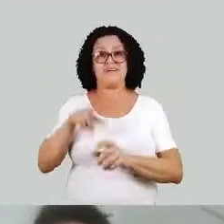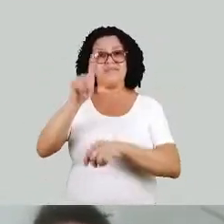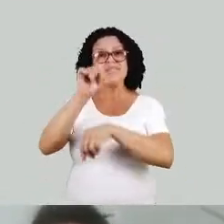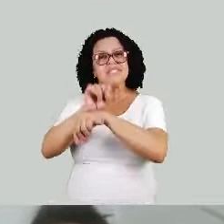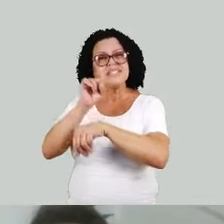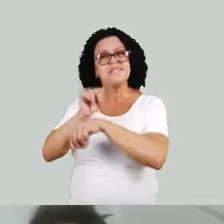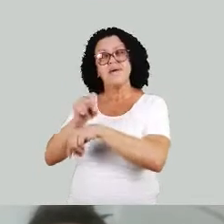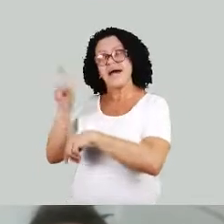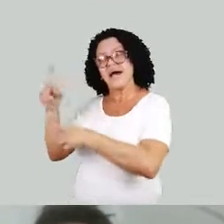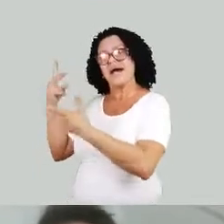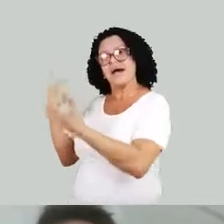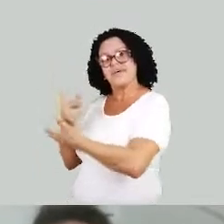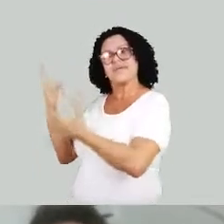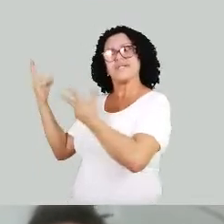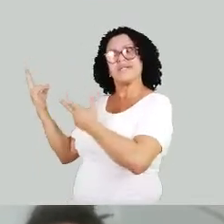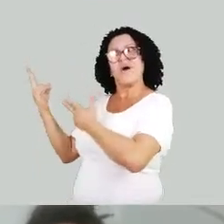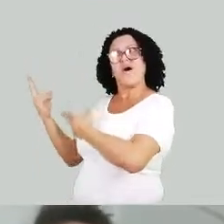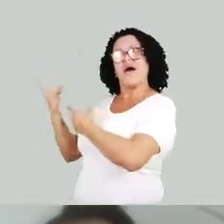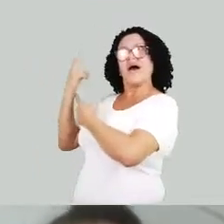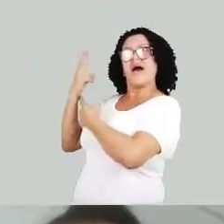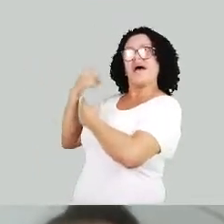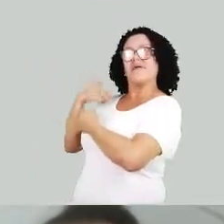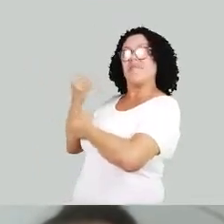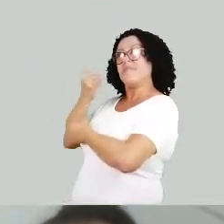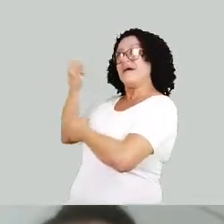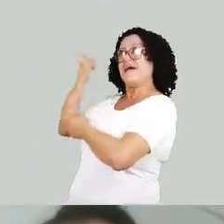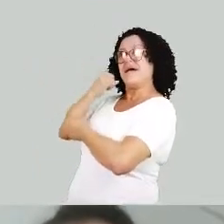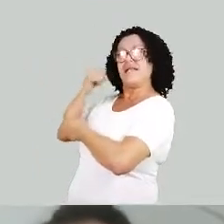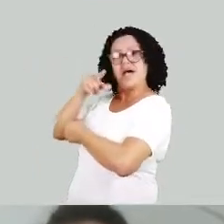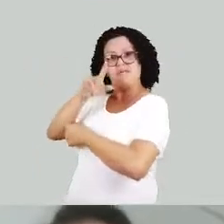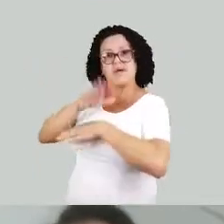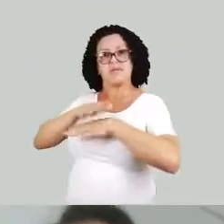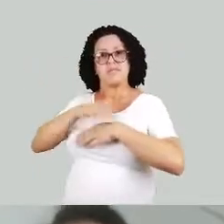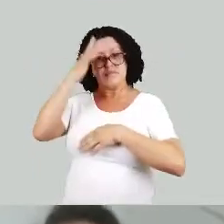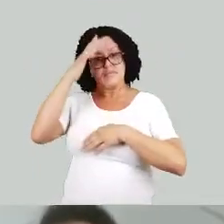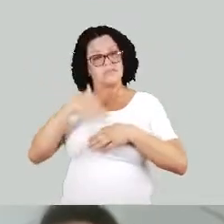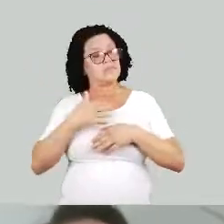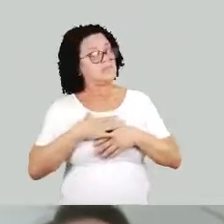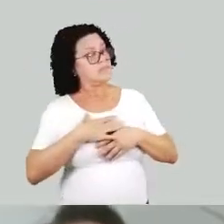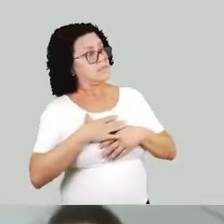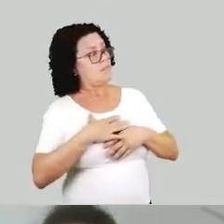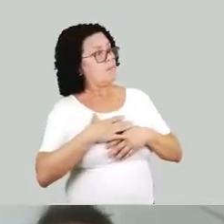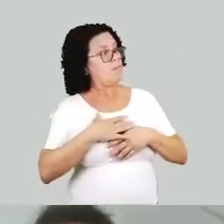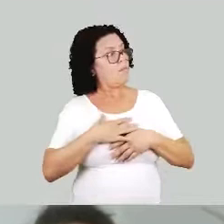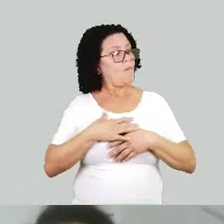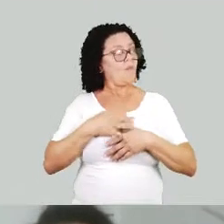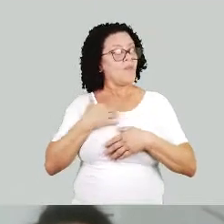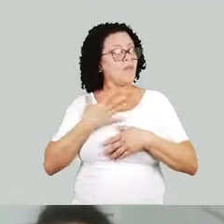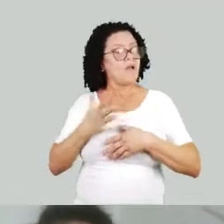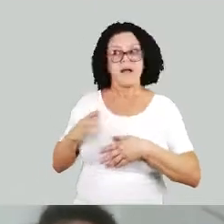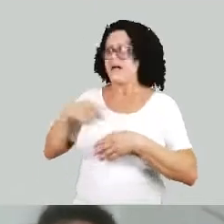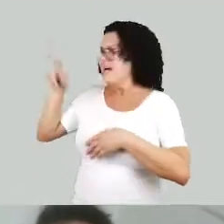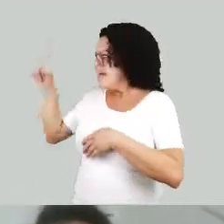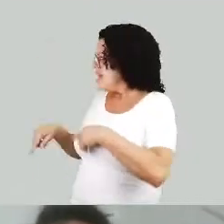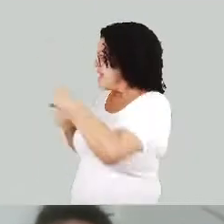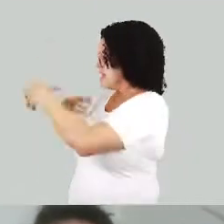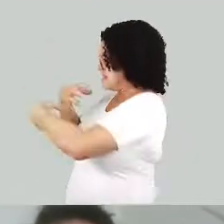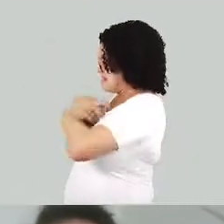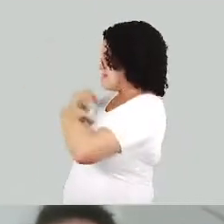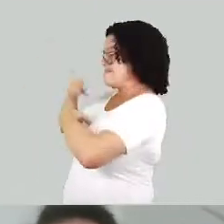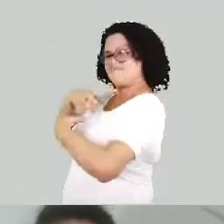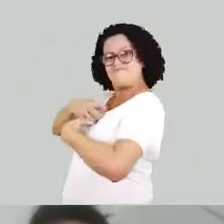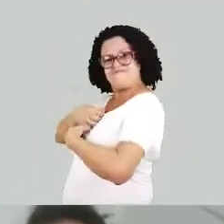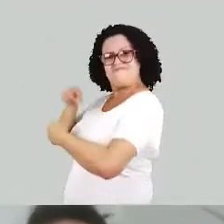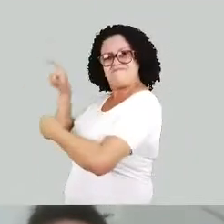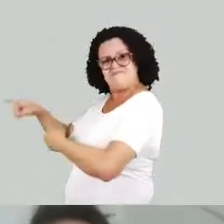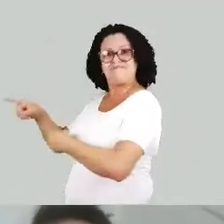espera que o agressor nos procure e nos peça perdão. Então, enquanto isso, eu cultivo aquele sentimento, eu cultivo aquela